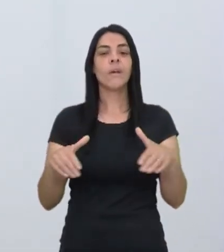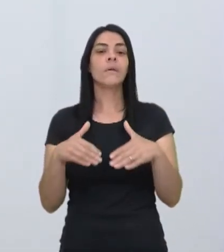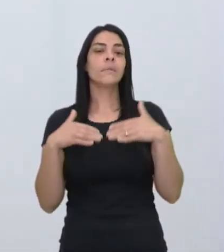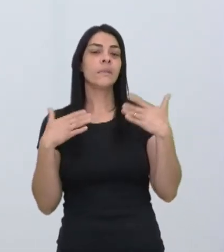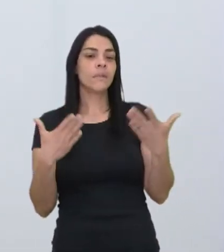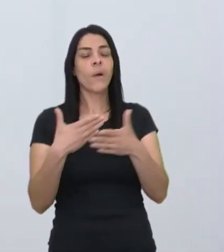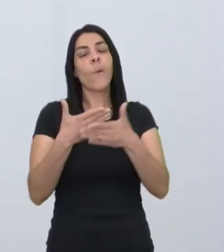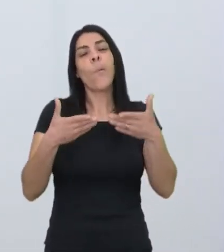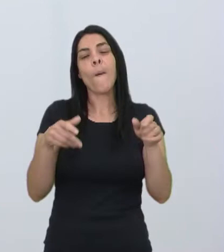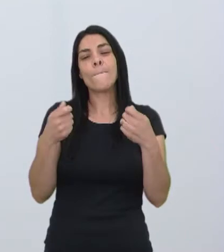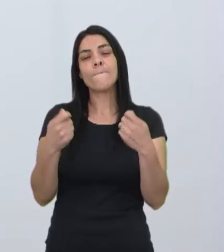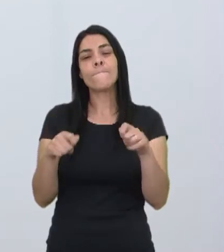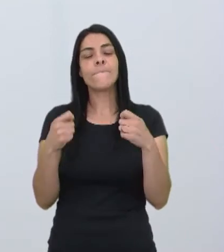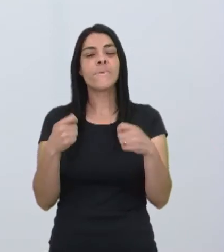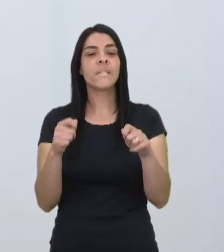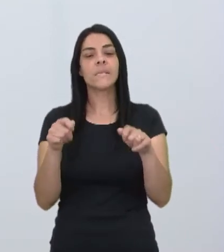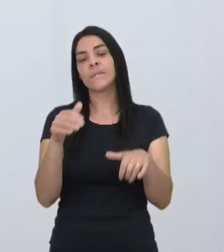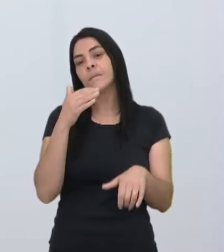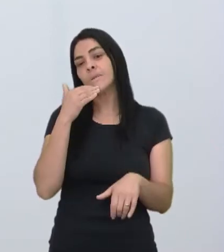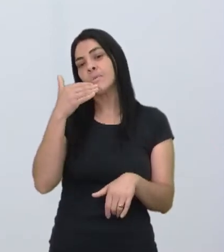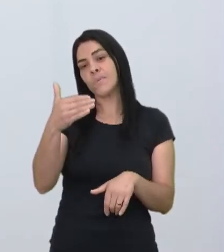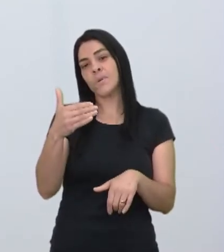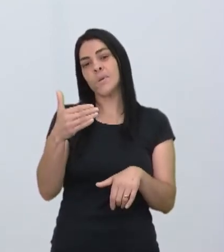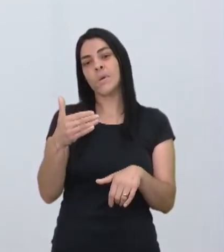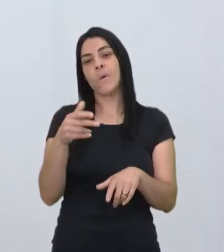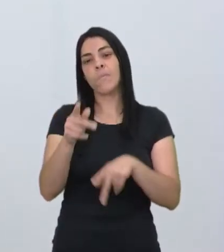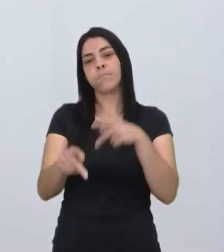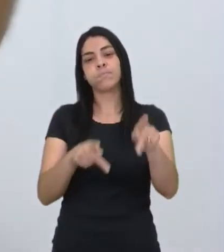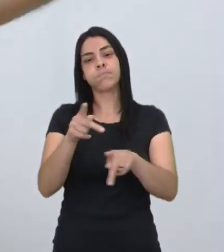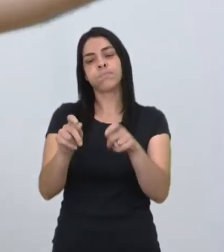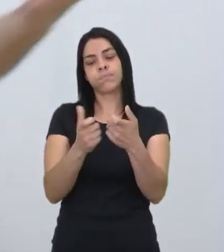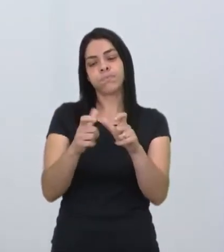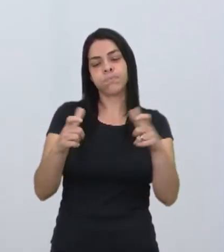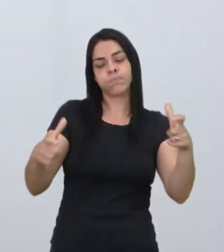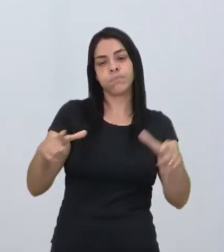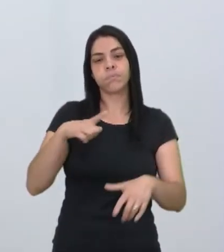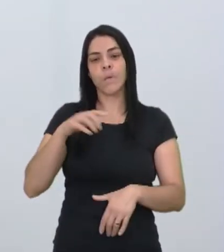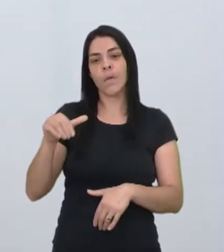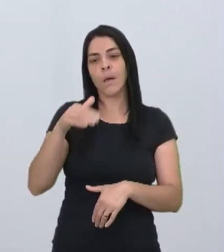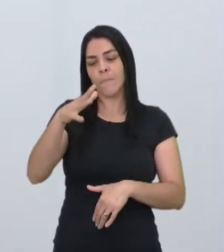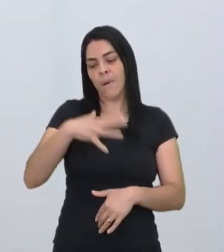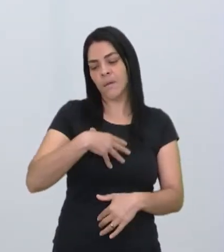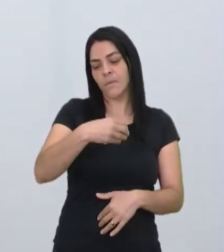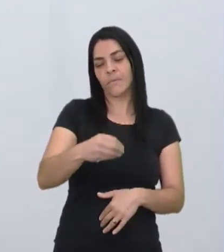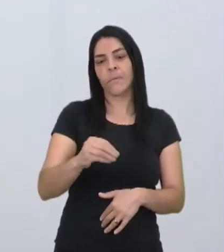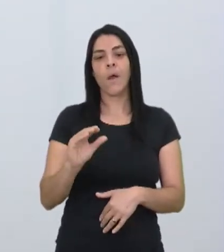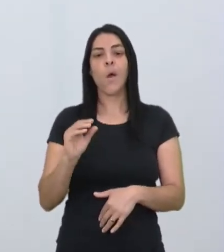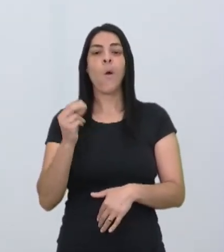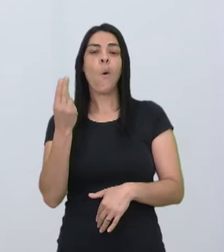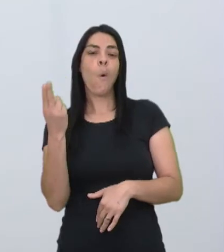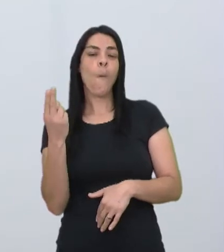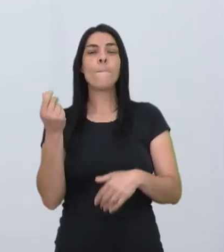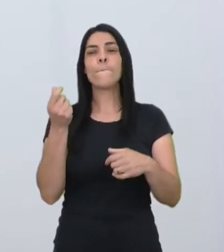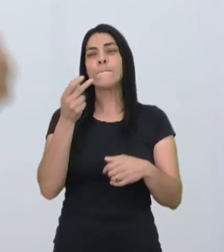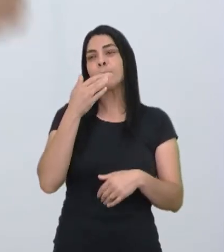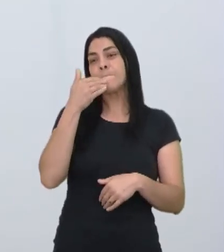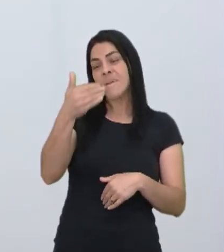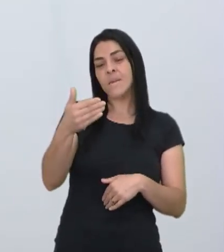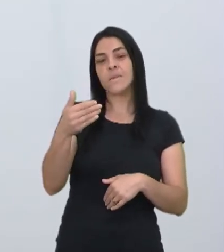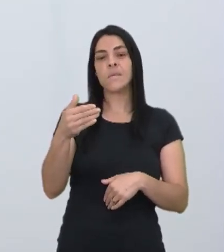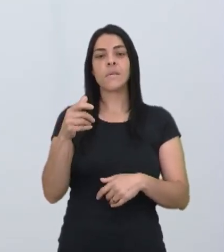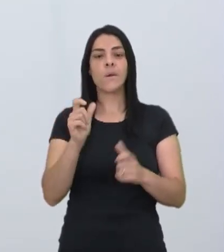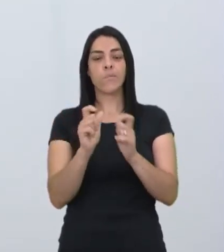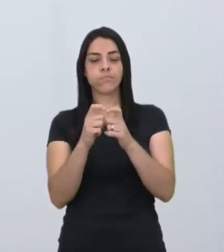que pedir à população que tenha mais filhos, ou então pedir à população que tenham